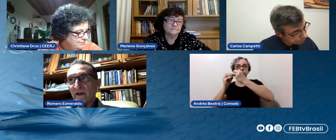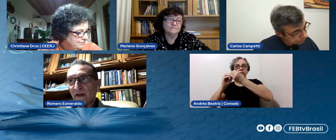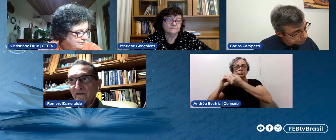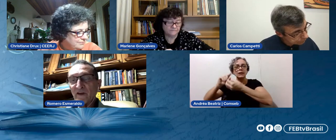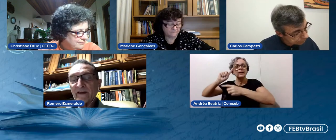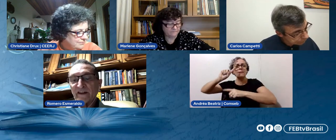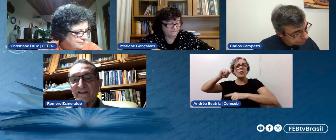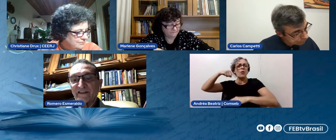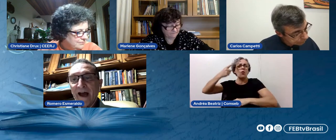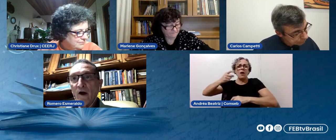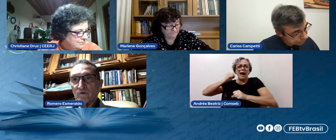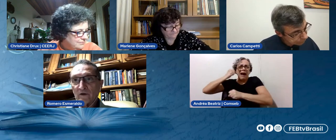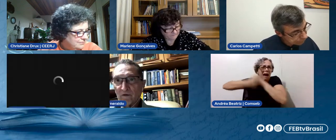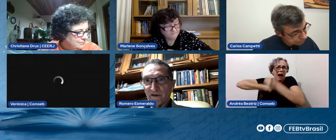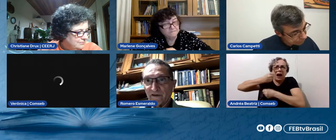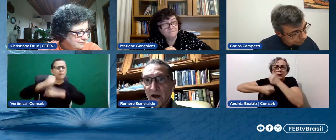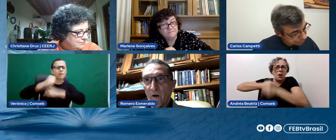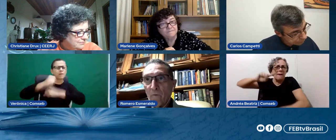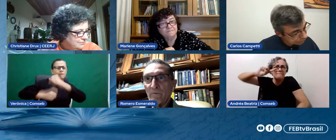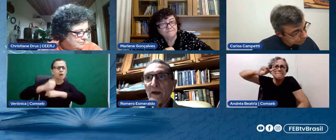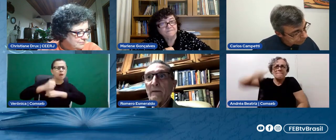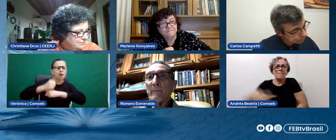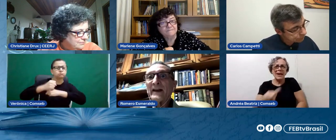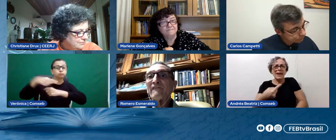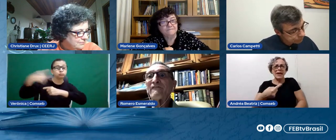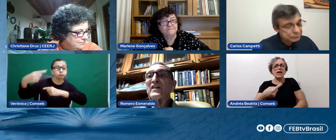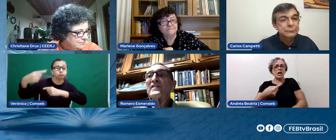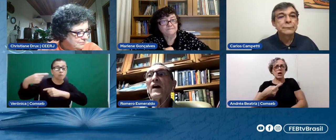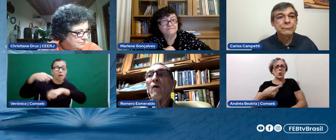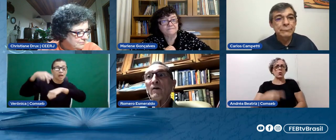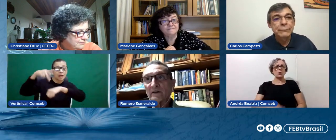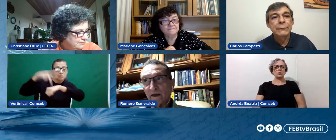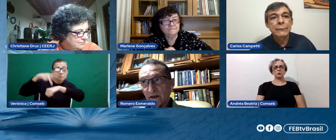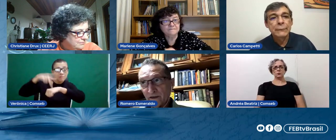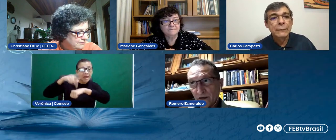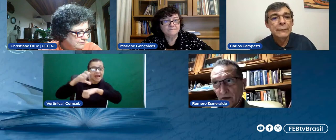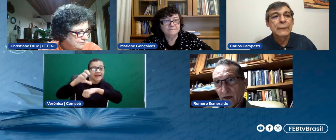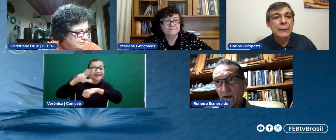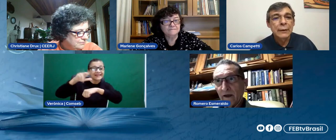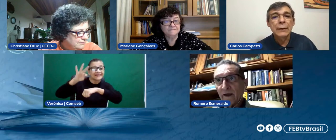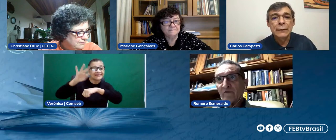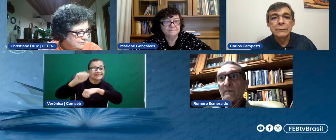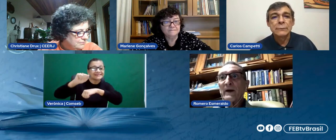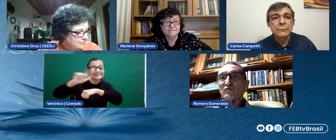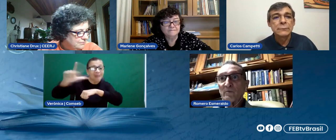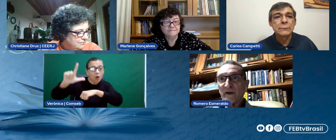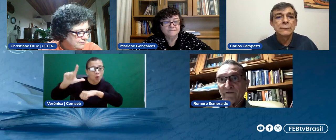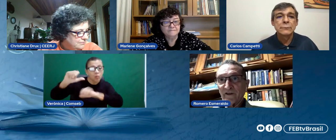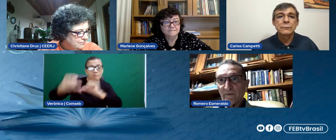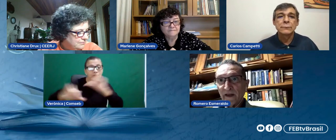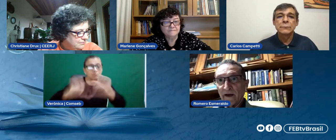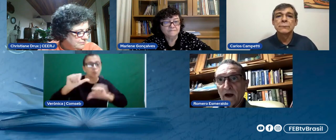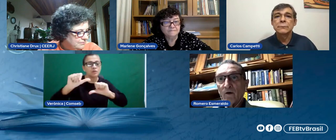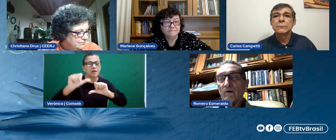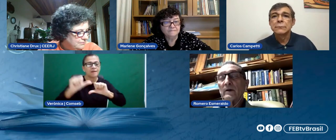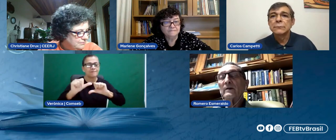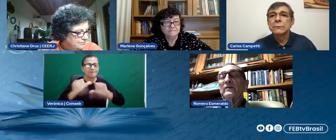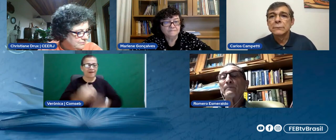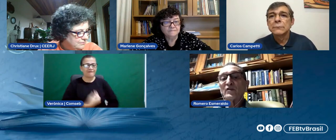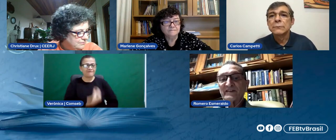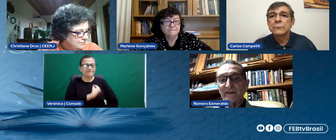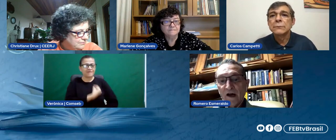milênios e milênios, aquele salta do cristal para a vida orgânica. Então, ele passou pela vida